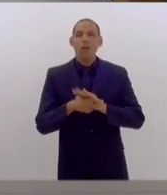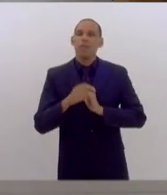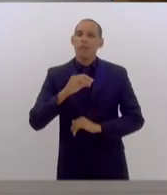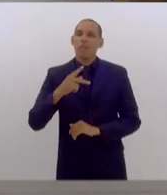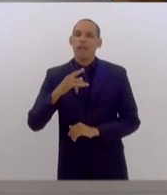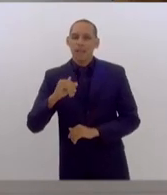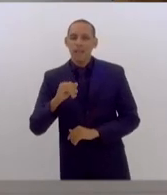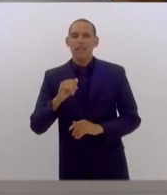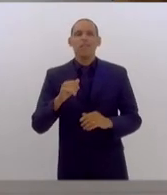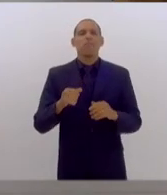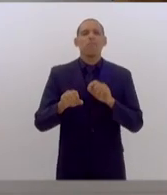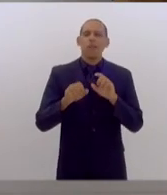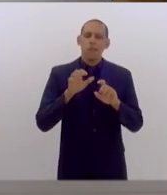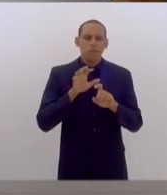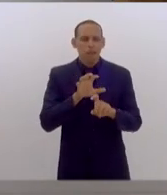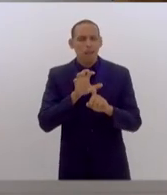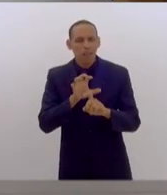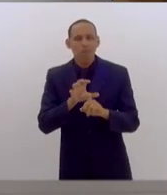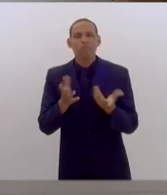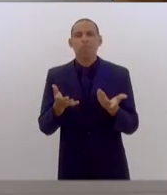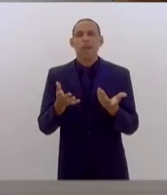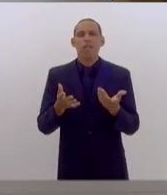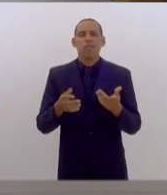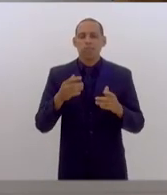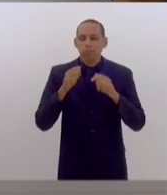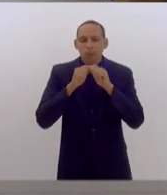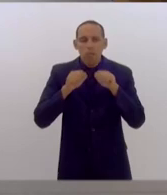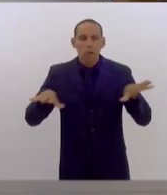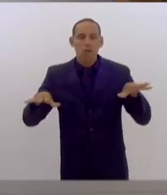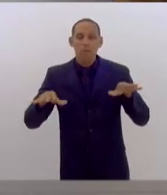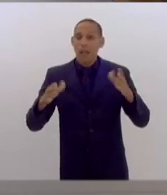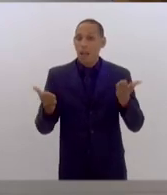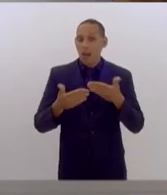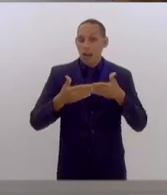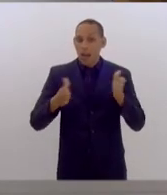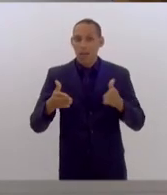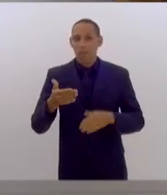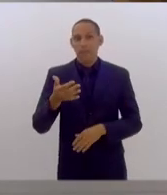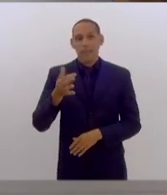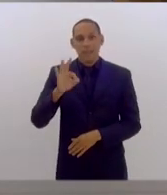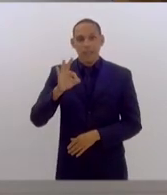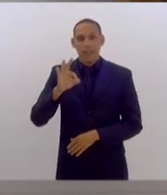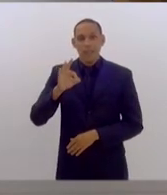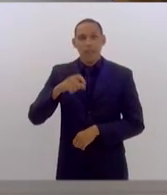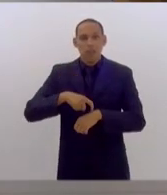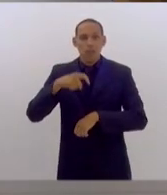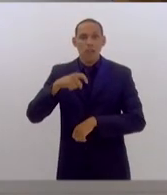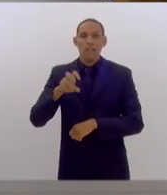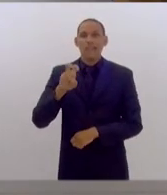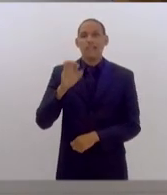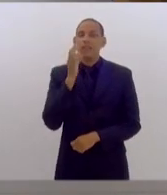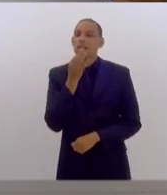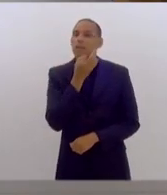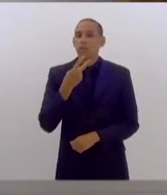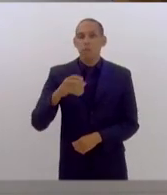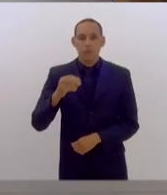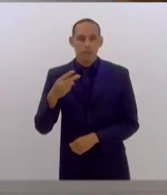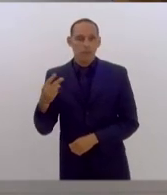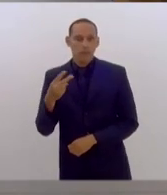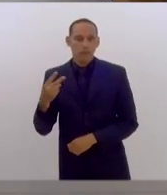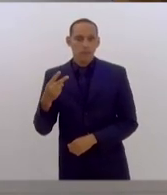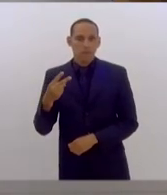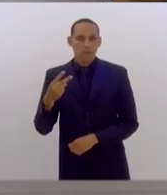alerj comunicação a abertura as 10 horas do dia cinco de Setembro 2002